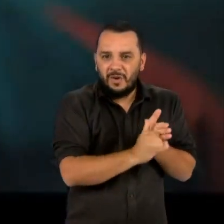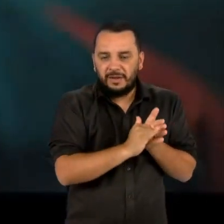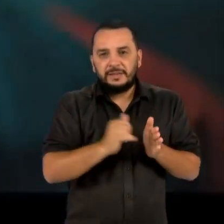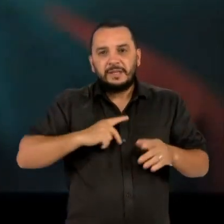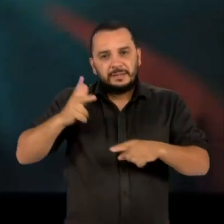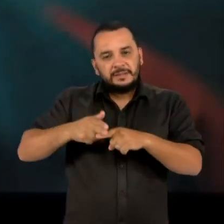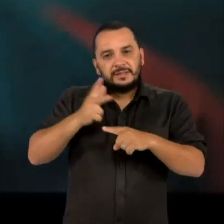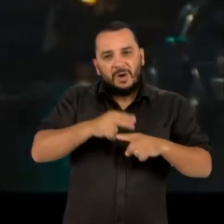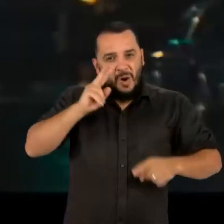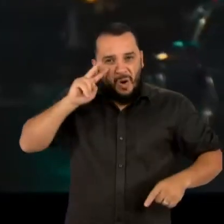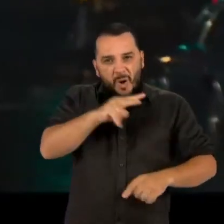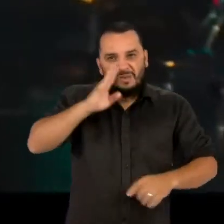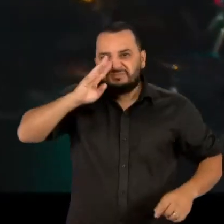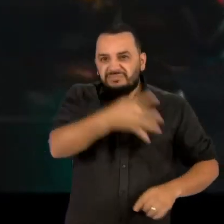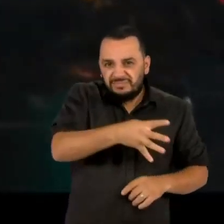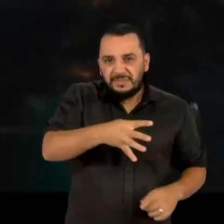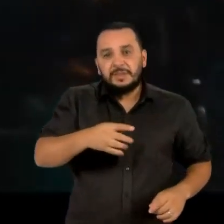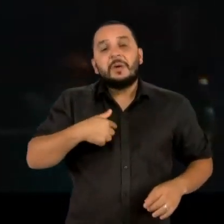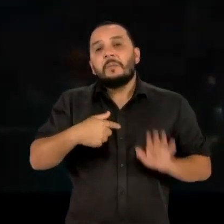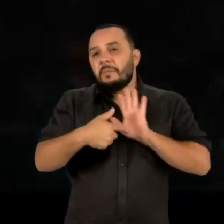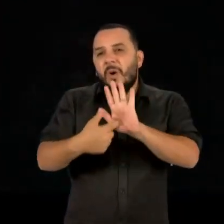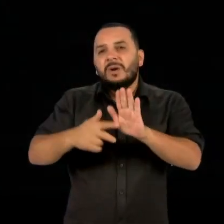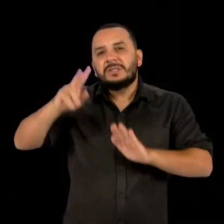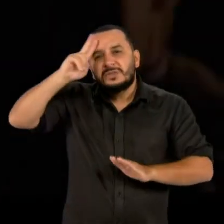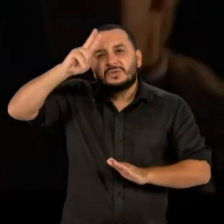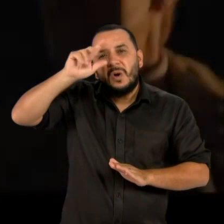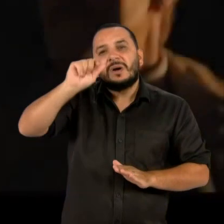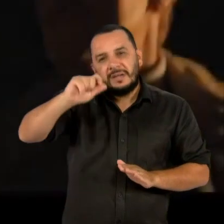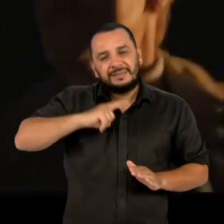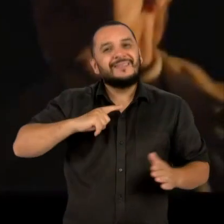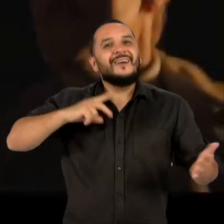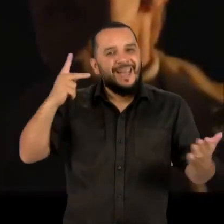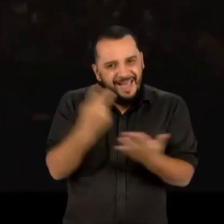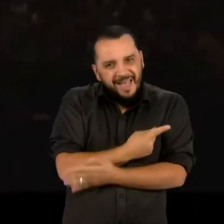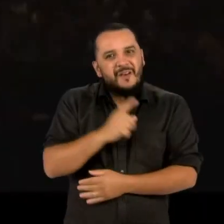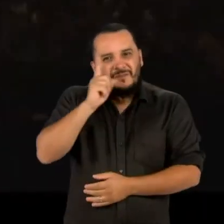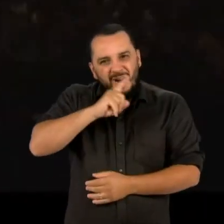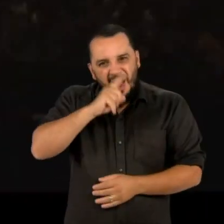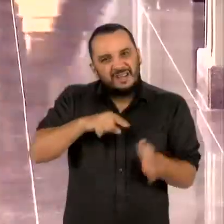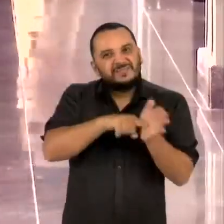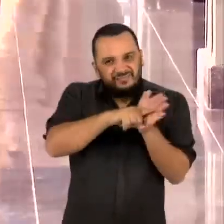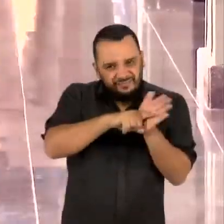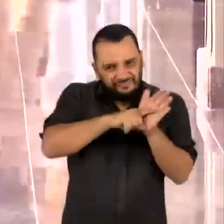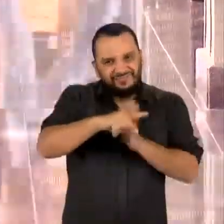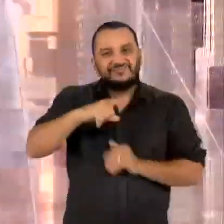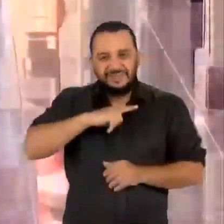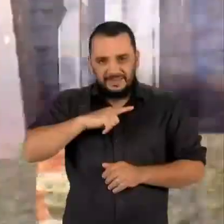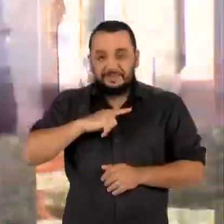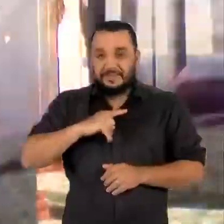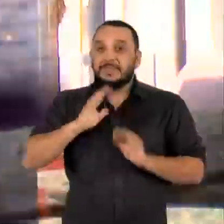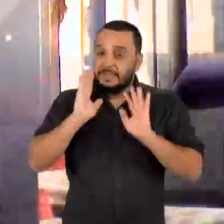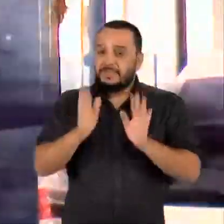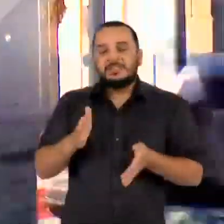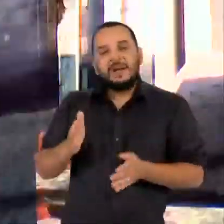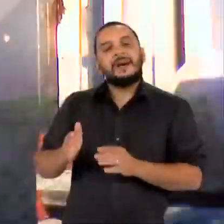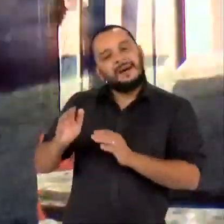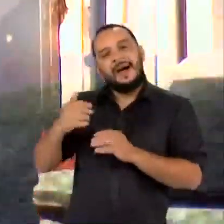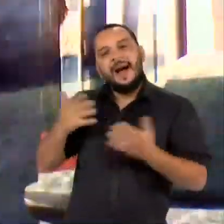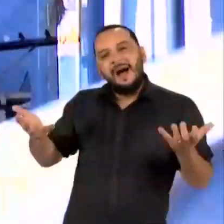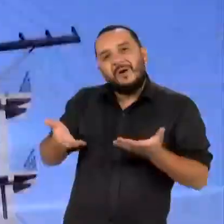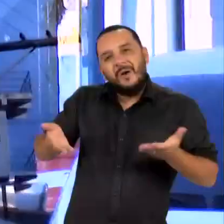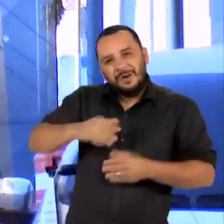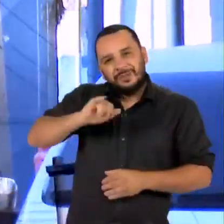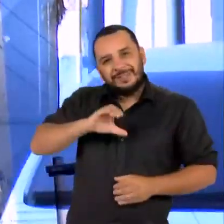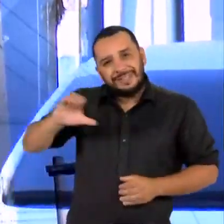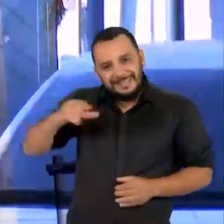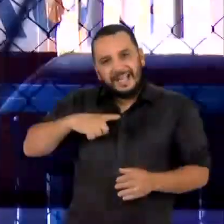olhos que condenam coloca llosa essa história que teve erros graves na investigação inspirado na série americana o jornal